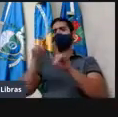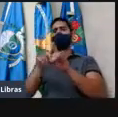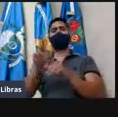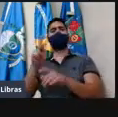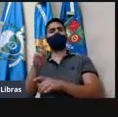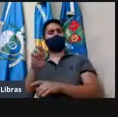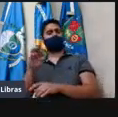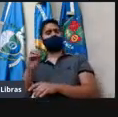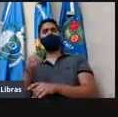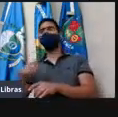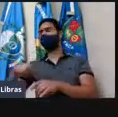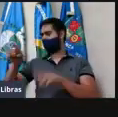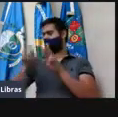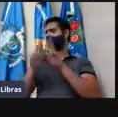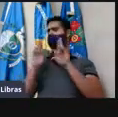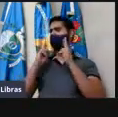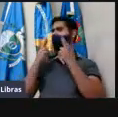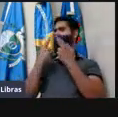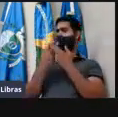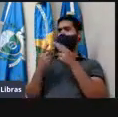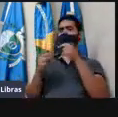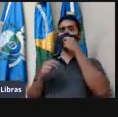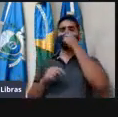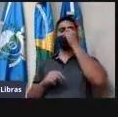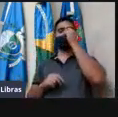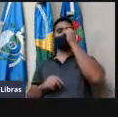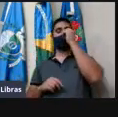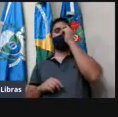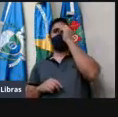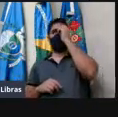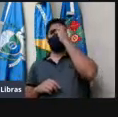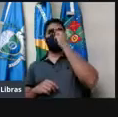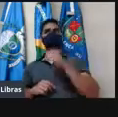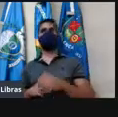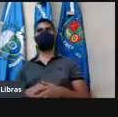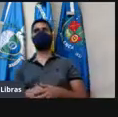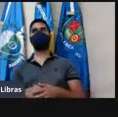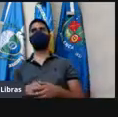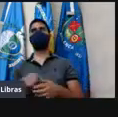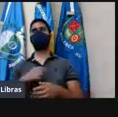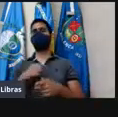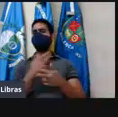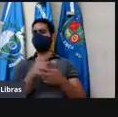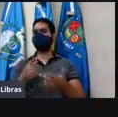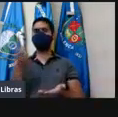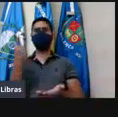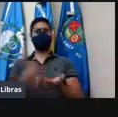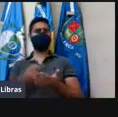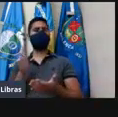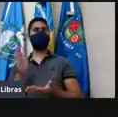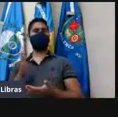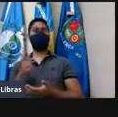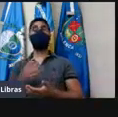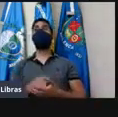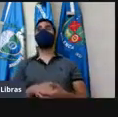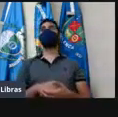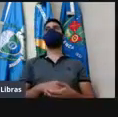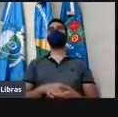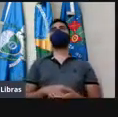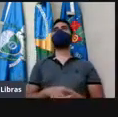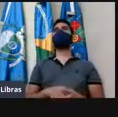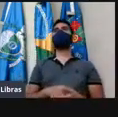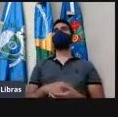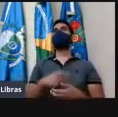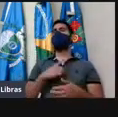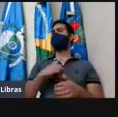participaram, já participaram de algumas reuniões, e algumas decisões já foram tomadas. E há uma orientação